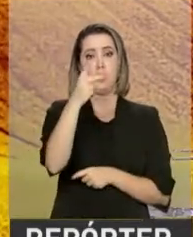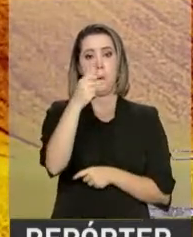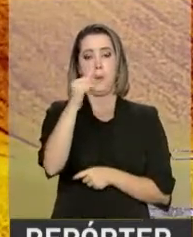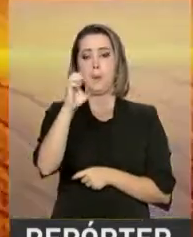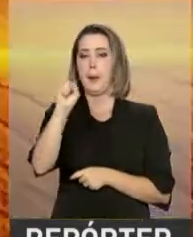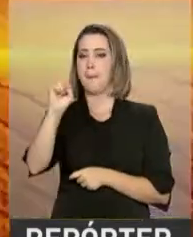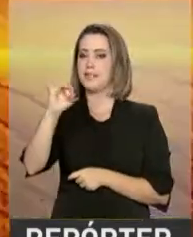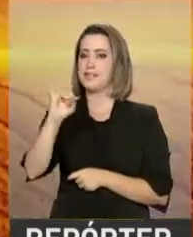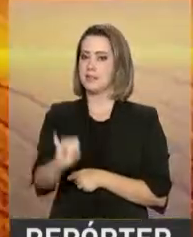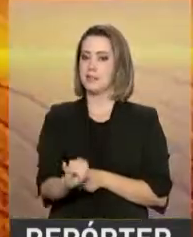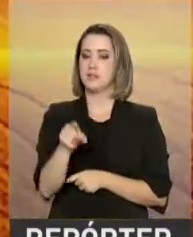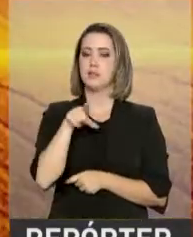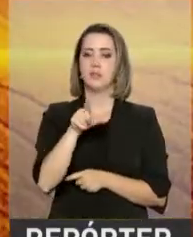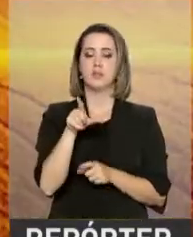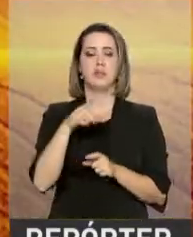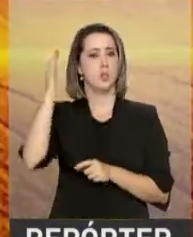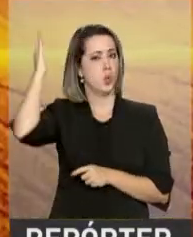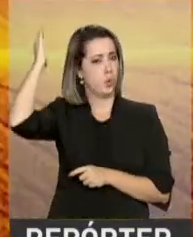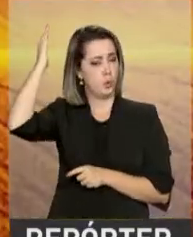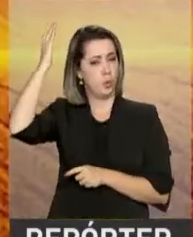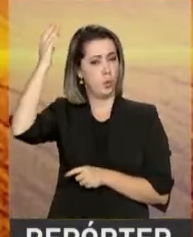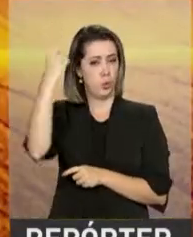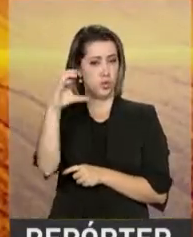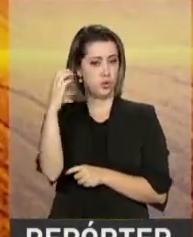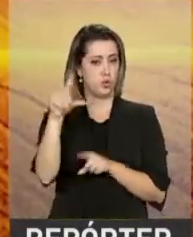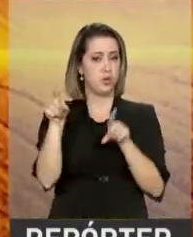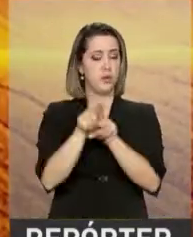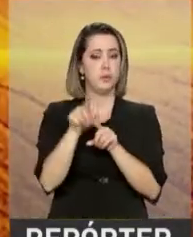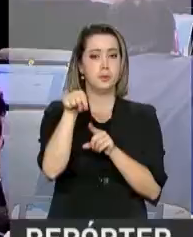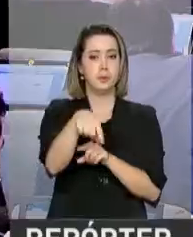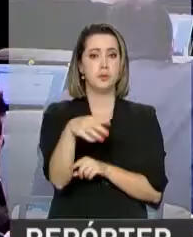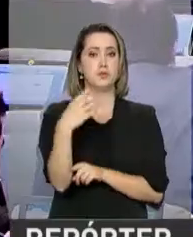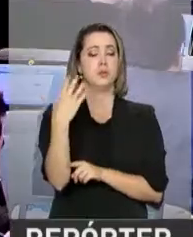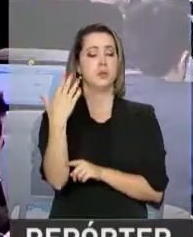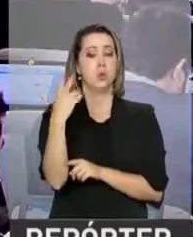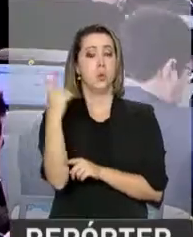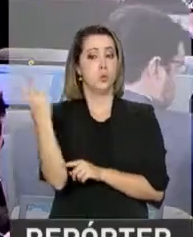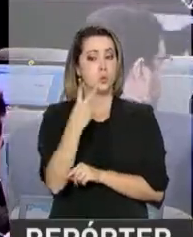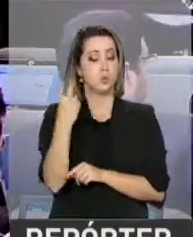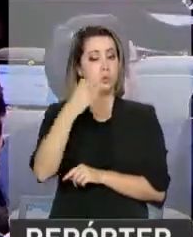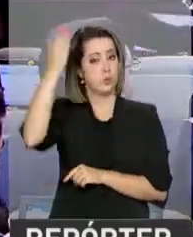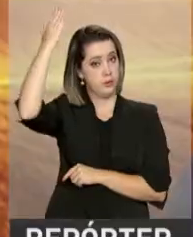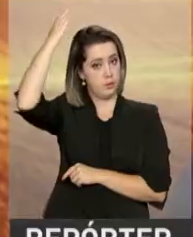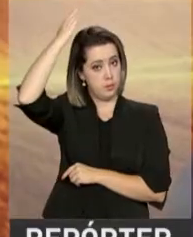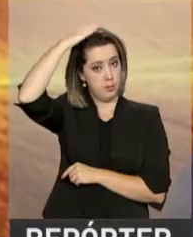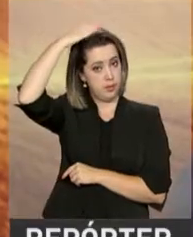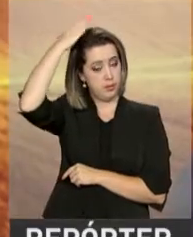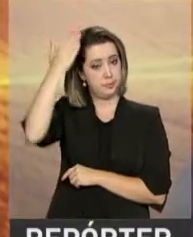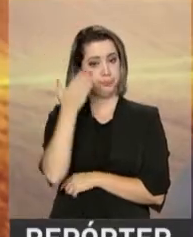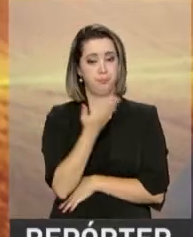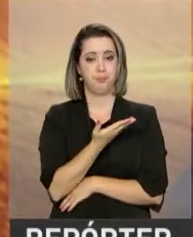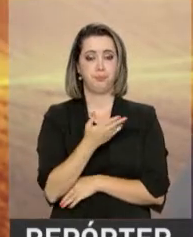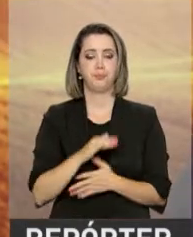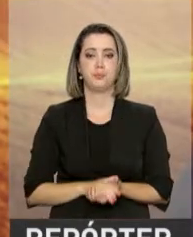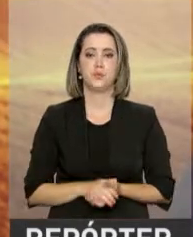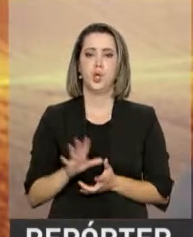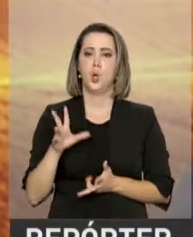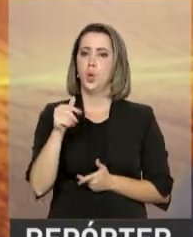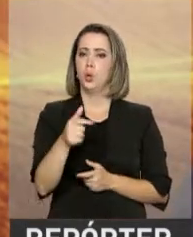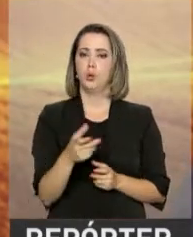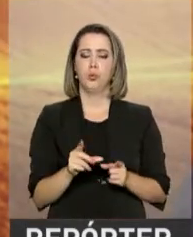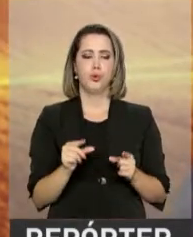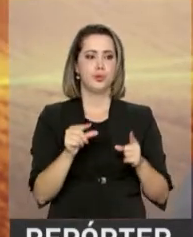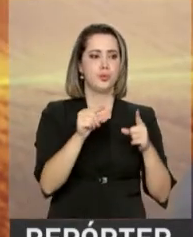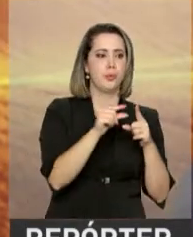curitiba e também do frigorífico central de carnes em colombo os dois no paraná todos pequeno